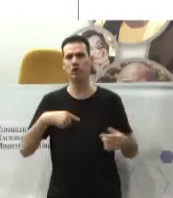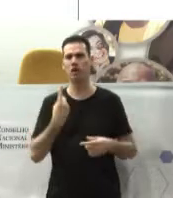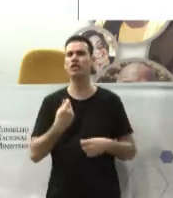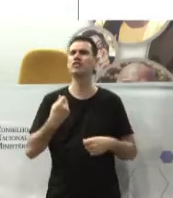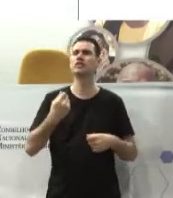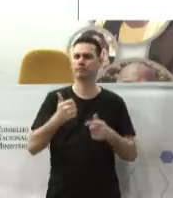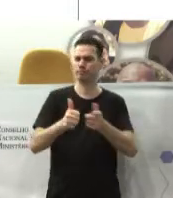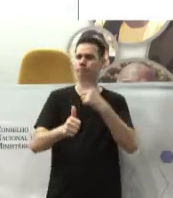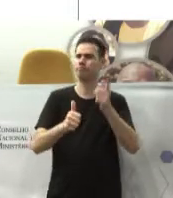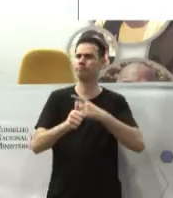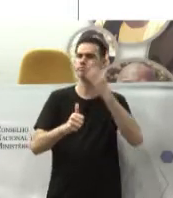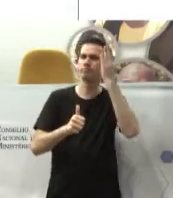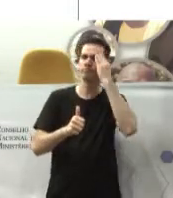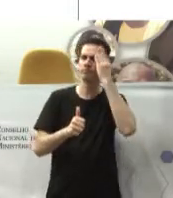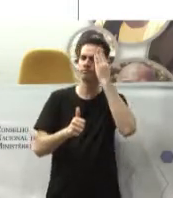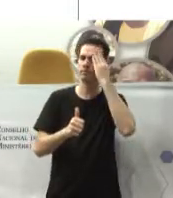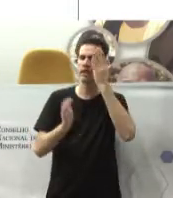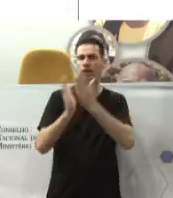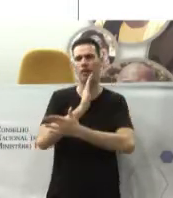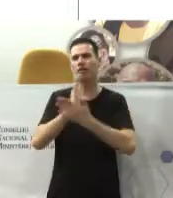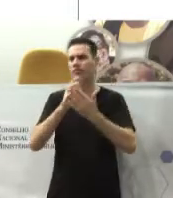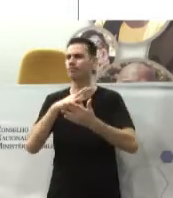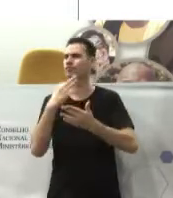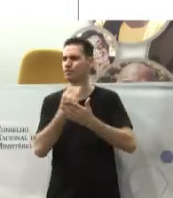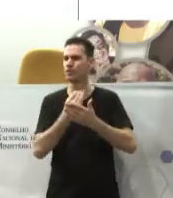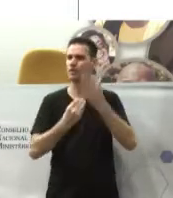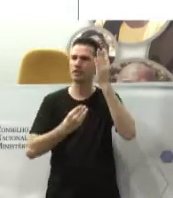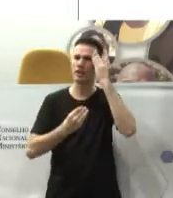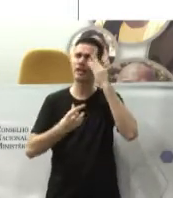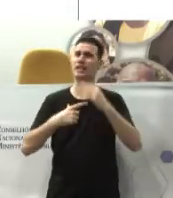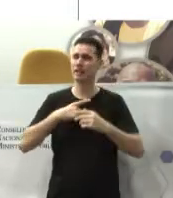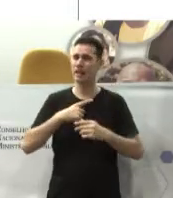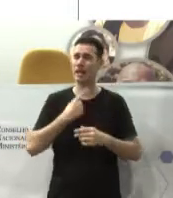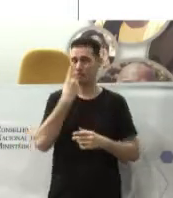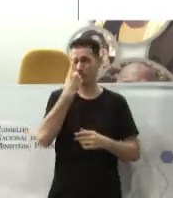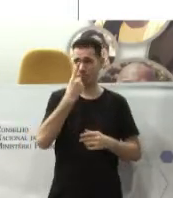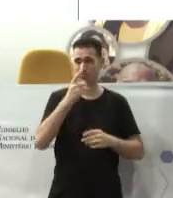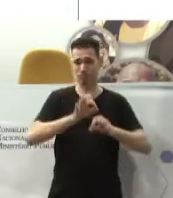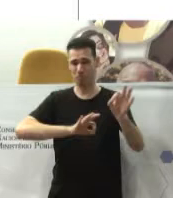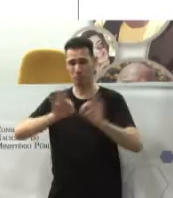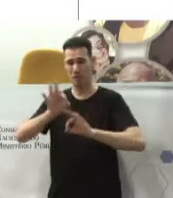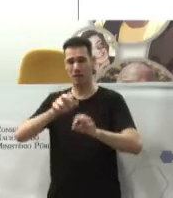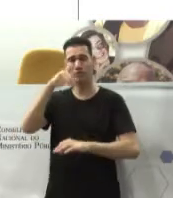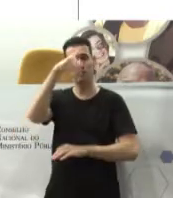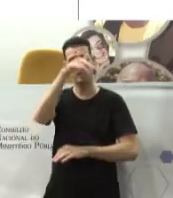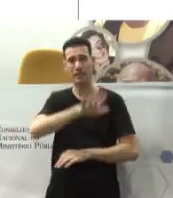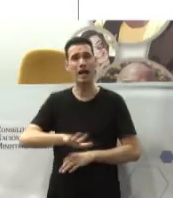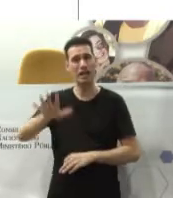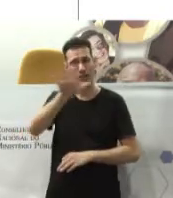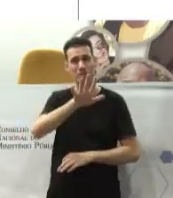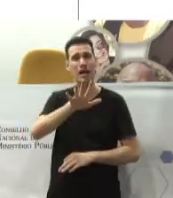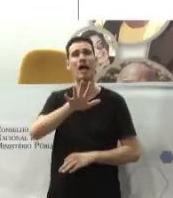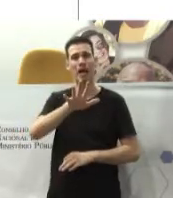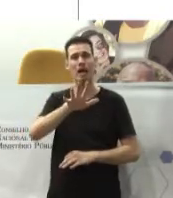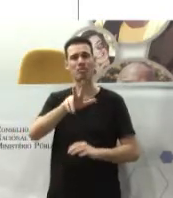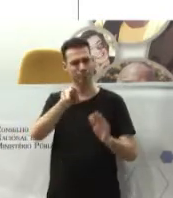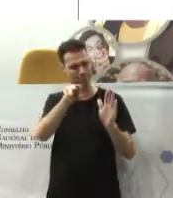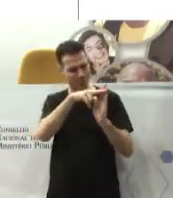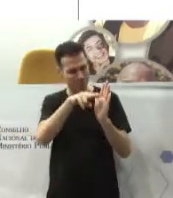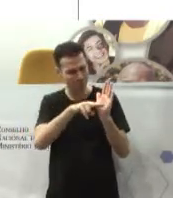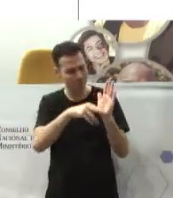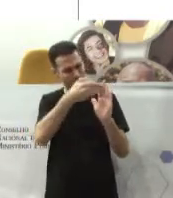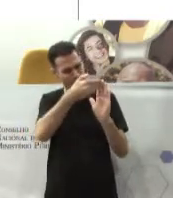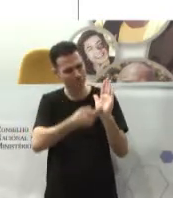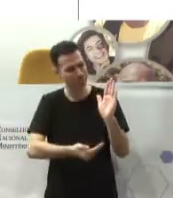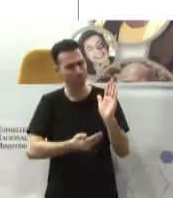sabermos, e nem todos de nós sabem, que nós temos um plano nacional. Ele é profundamente organizador, definidor de caminhos